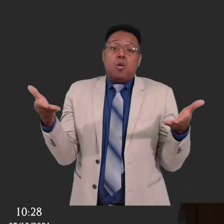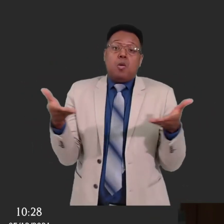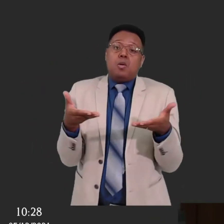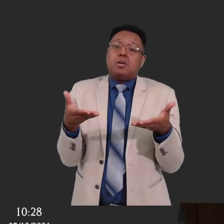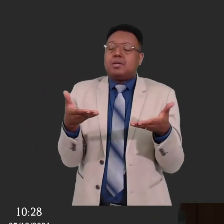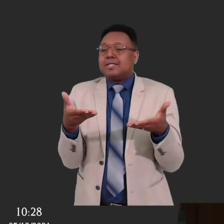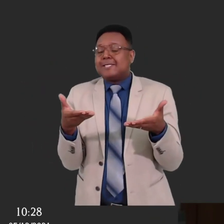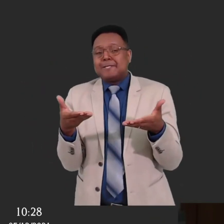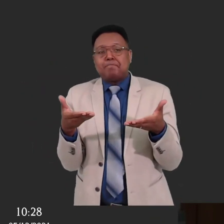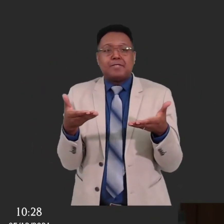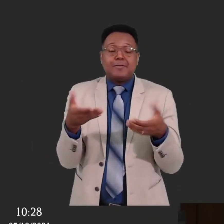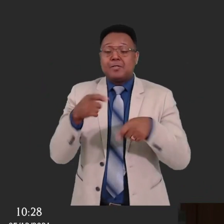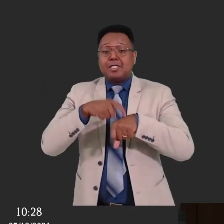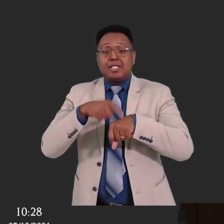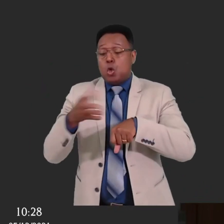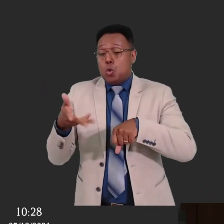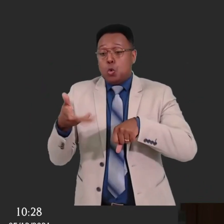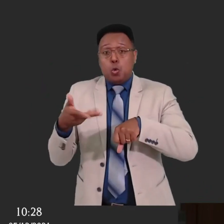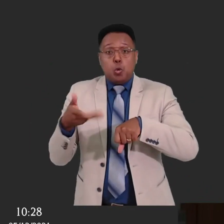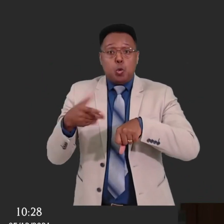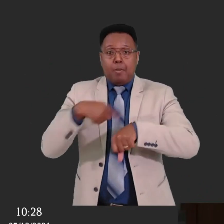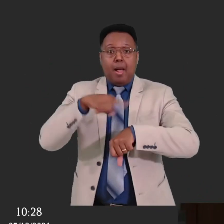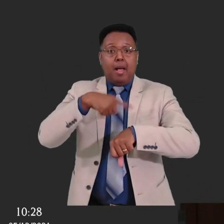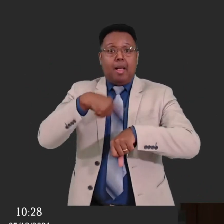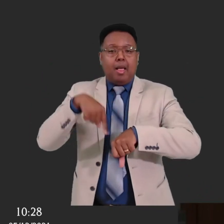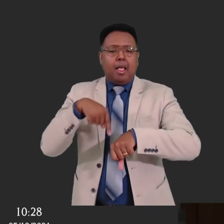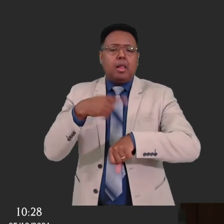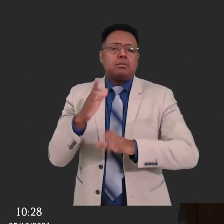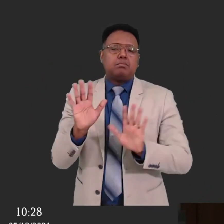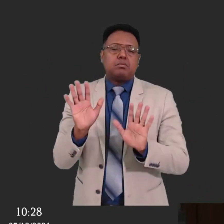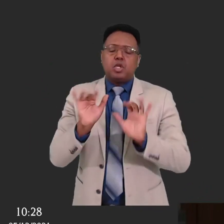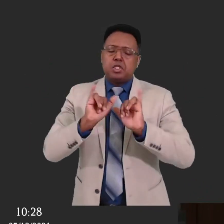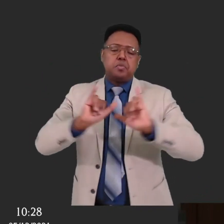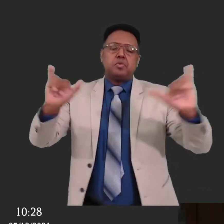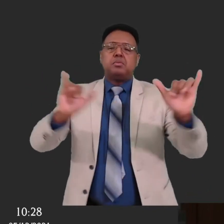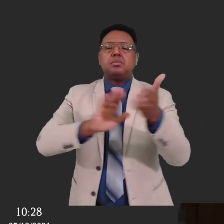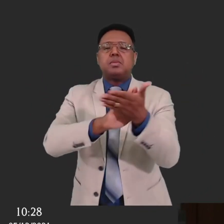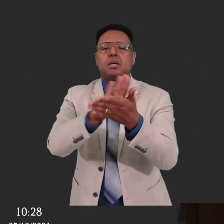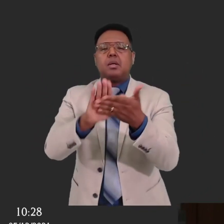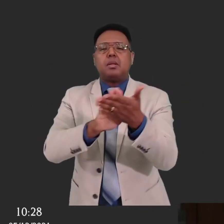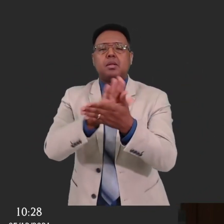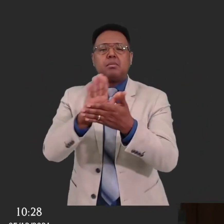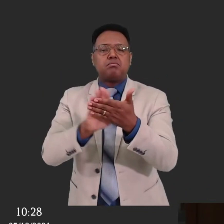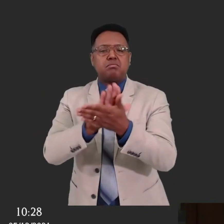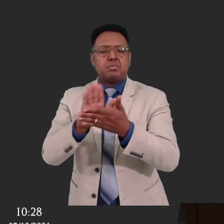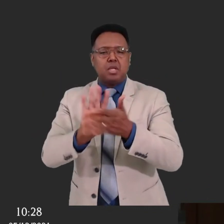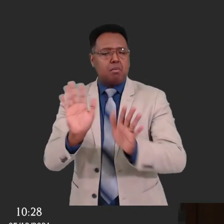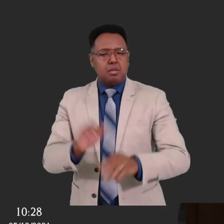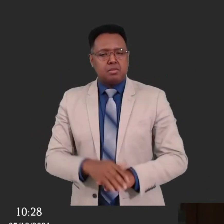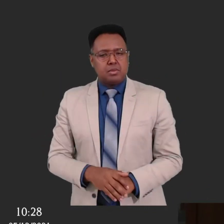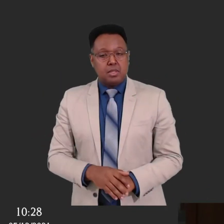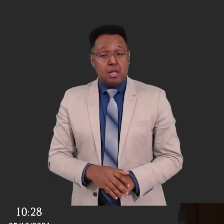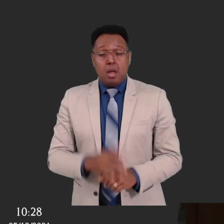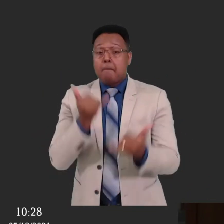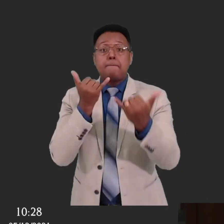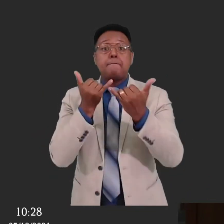ocupações, da escassez de tempo e da velocidade das coisas, nós não falamos mais nada. Dá a impressão que todo mundo